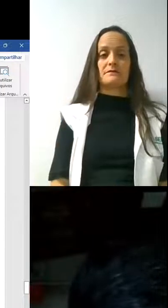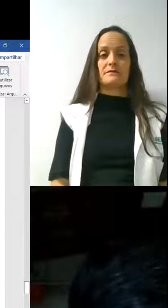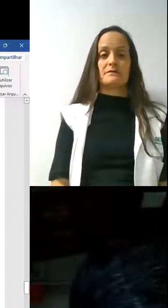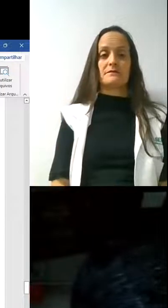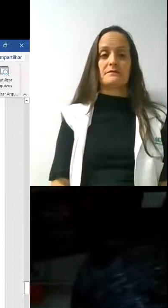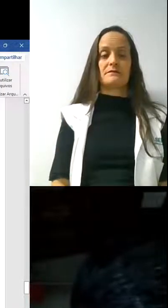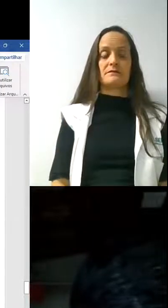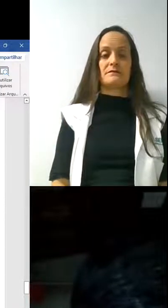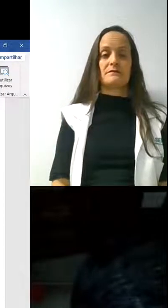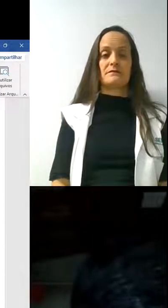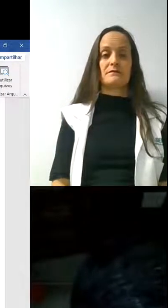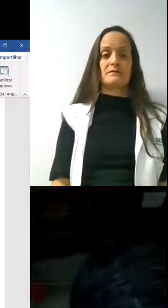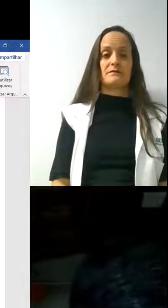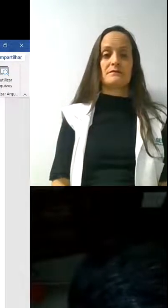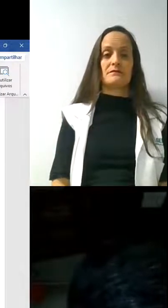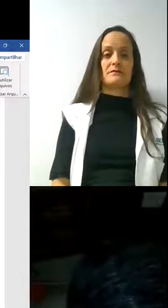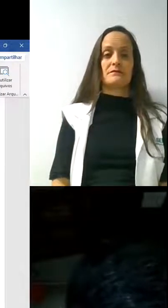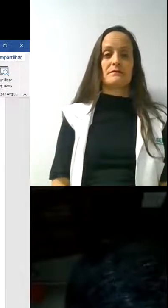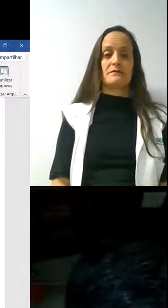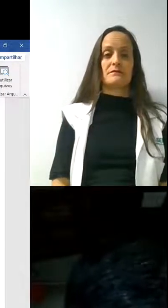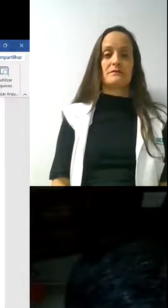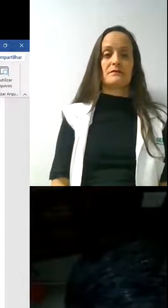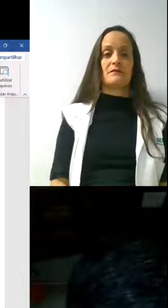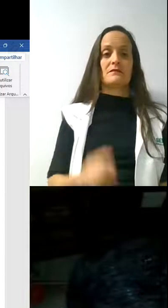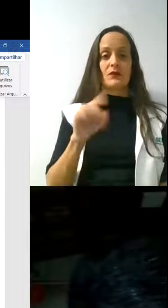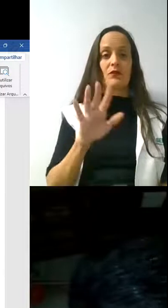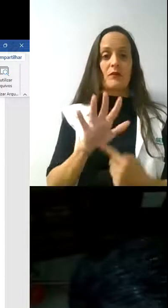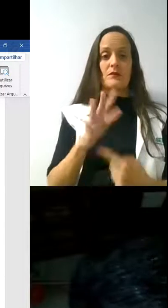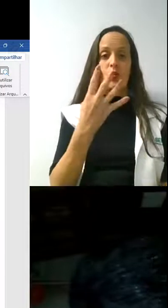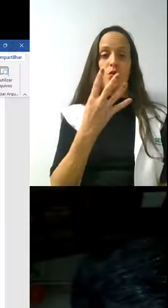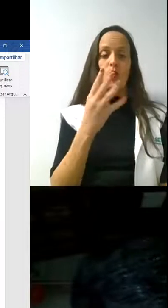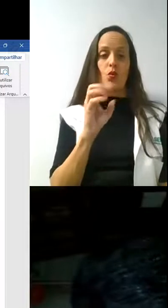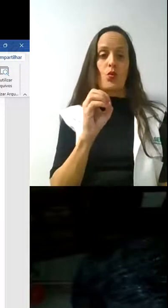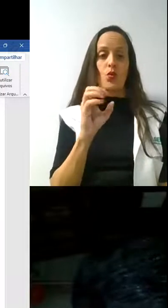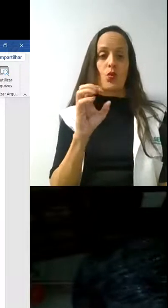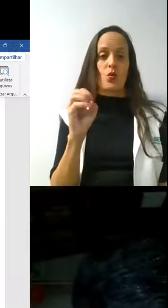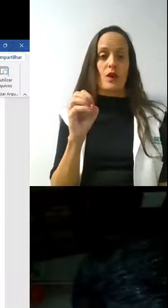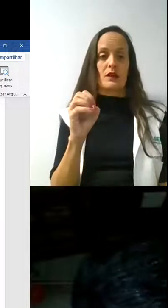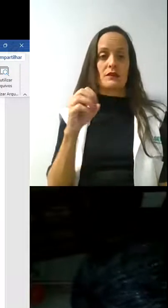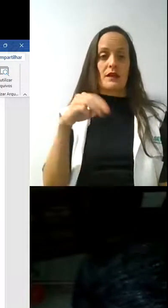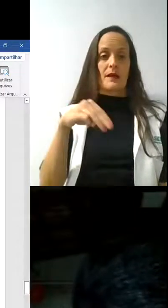Já está a resposta aqui, na verdade, né? Só vai mudar o valor. 400 milímetros.